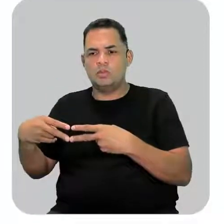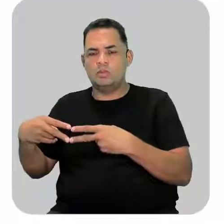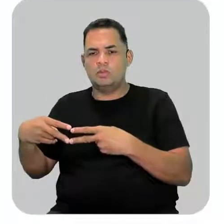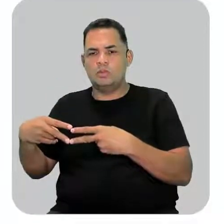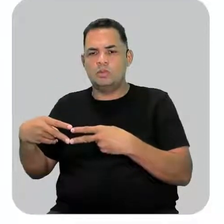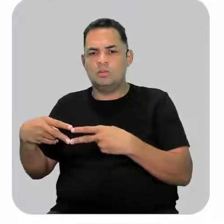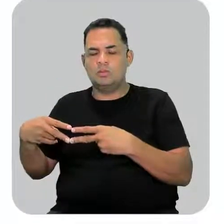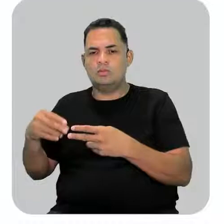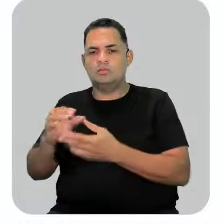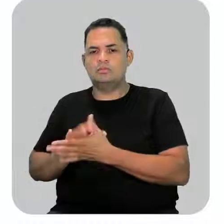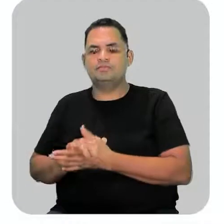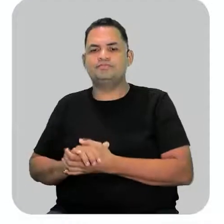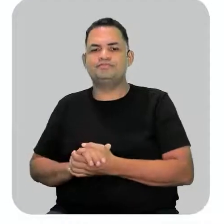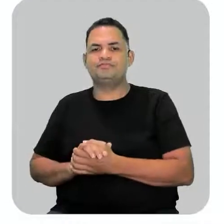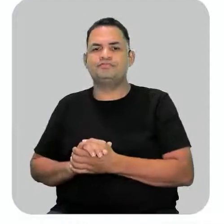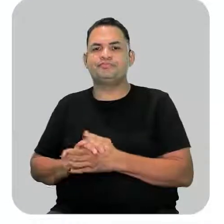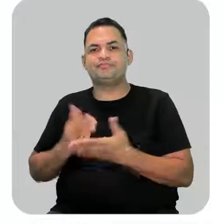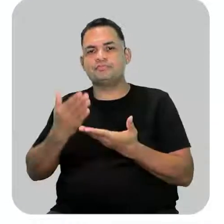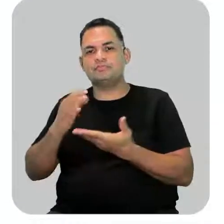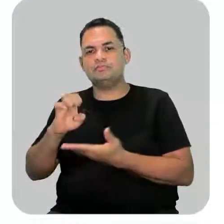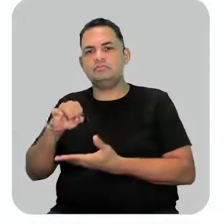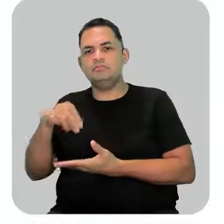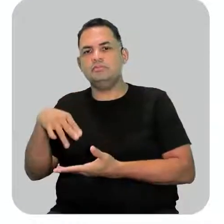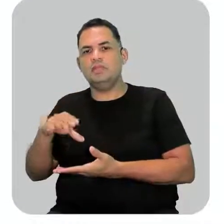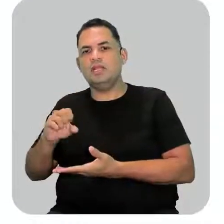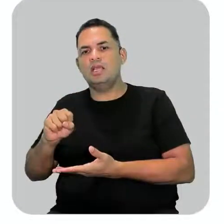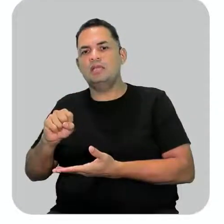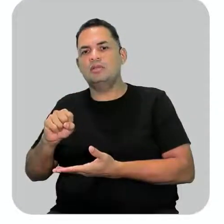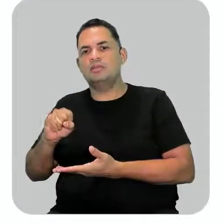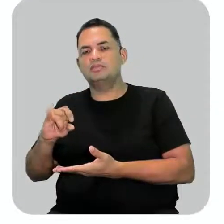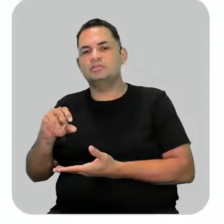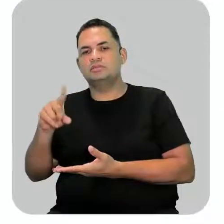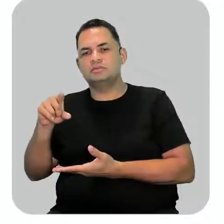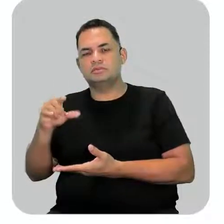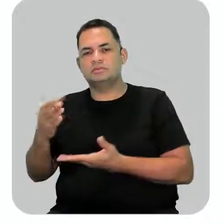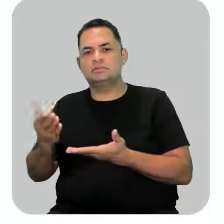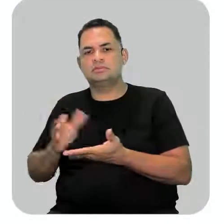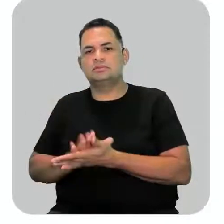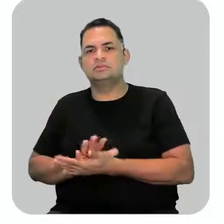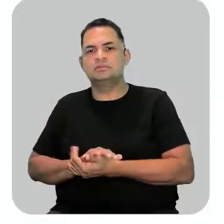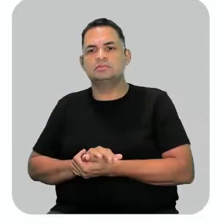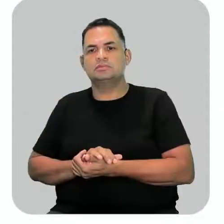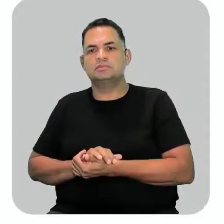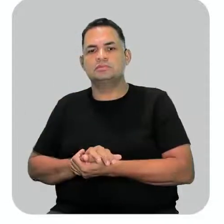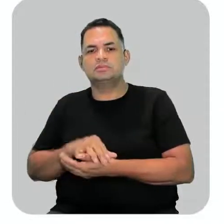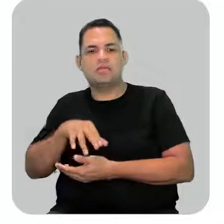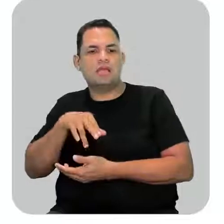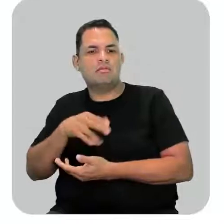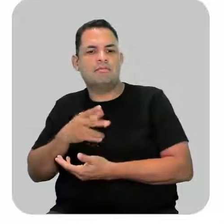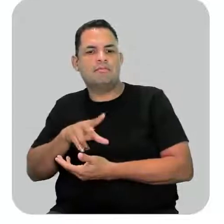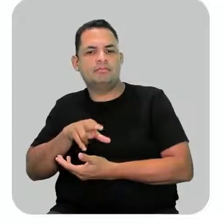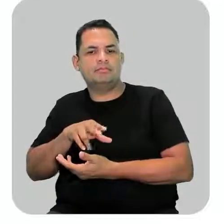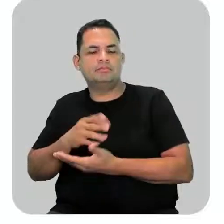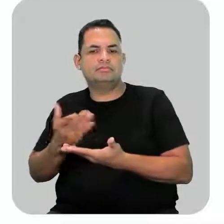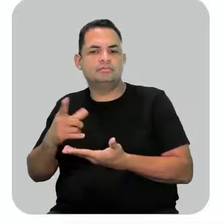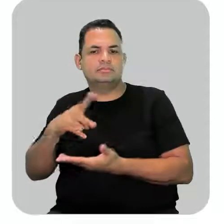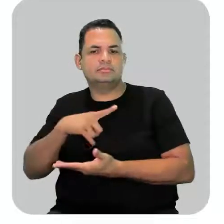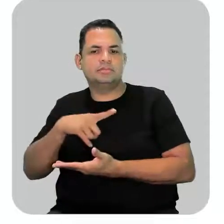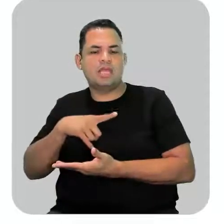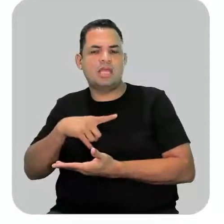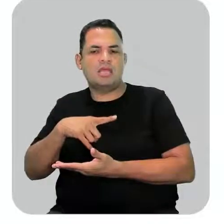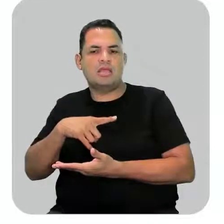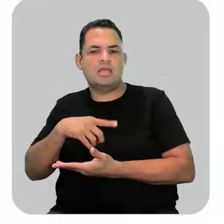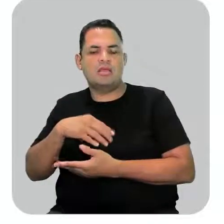ao carbono insaturado. Por isso recebe o nome de enóis. É como se fosse um parentezinho do álcool pela presença